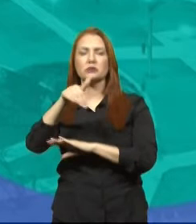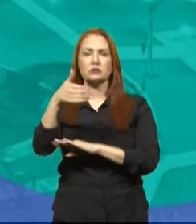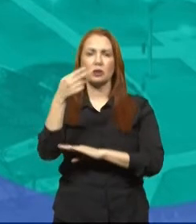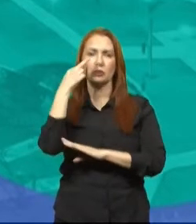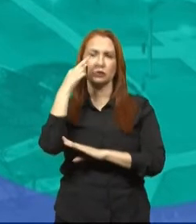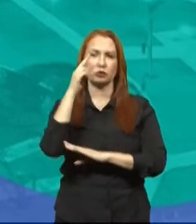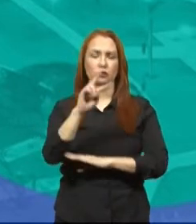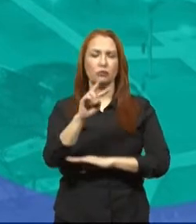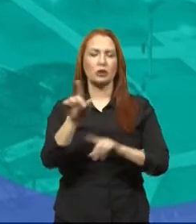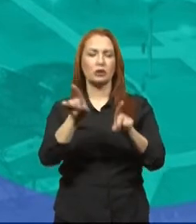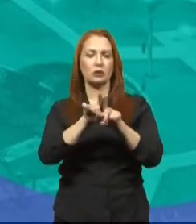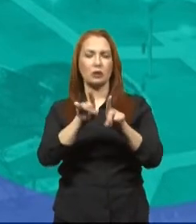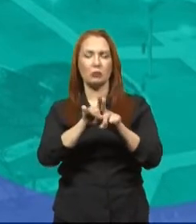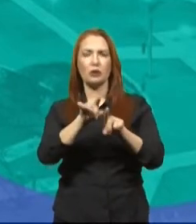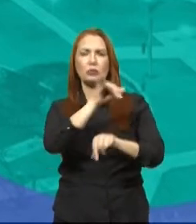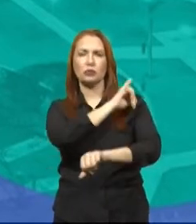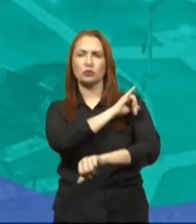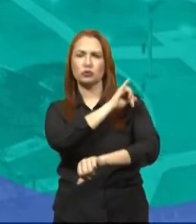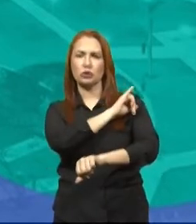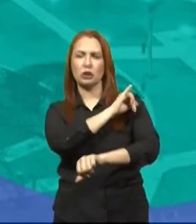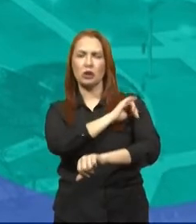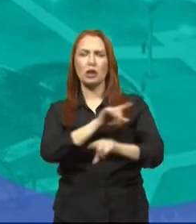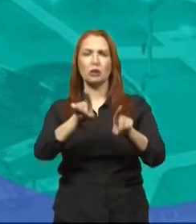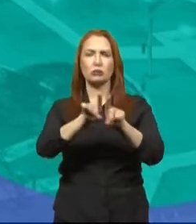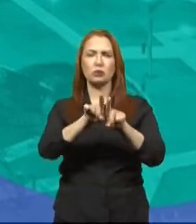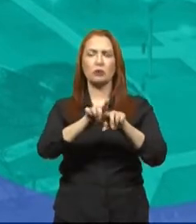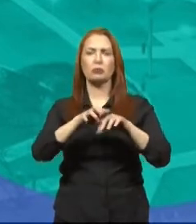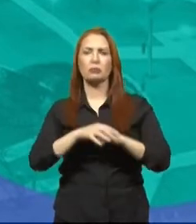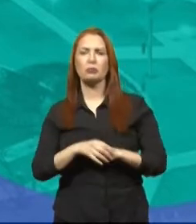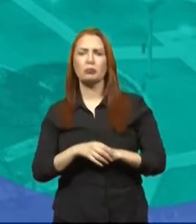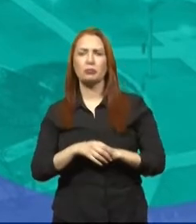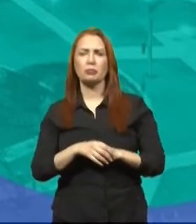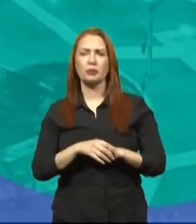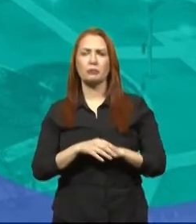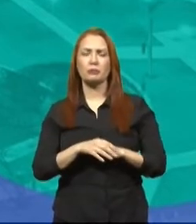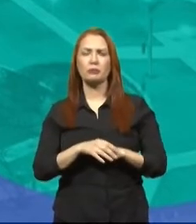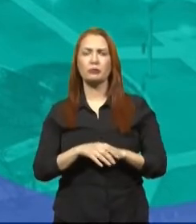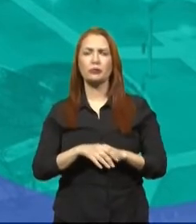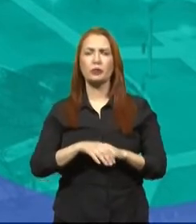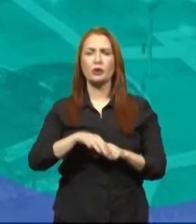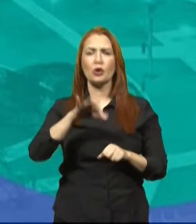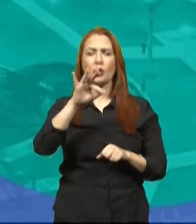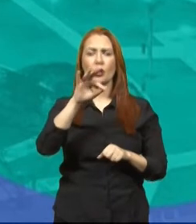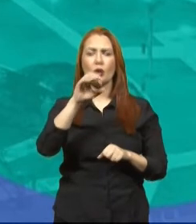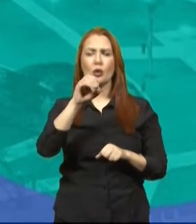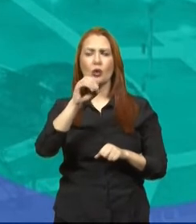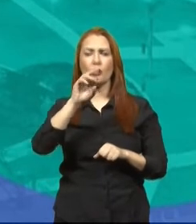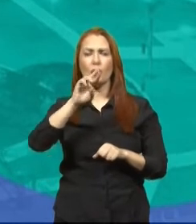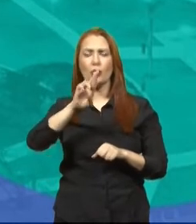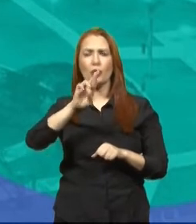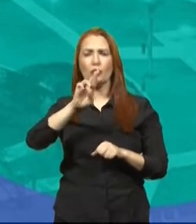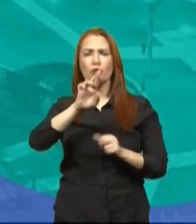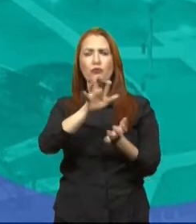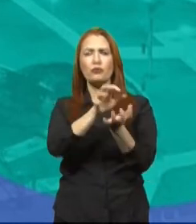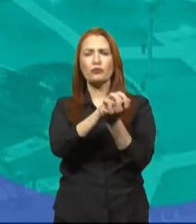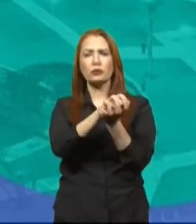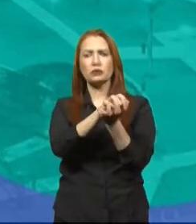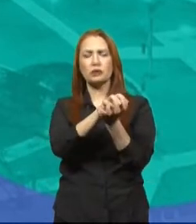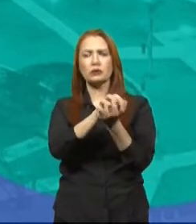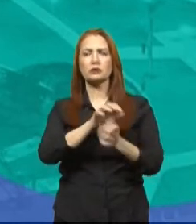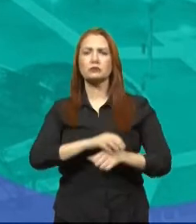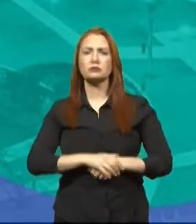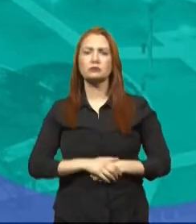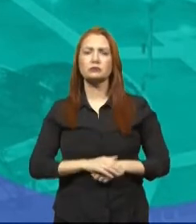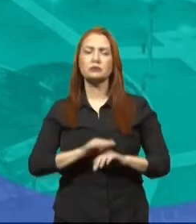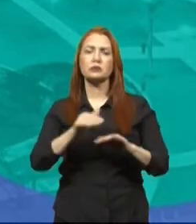Rio de Janeiro, alguma coisa em Fortaleza, e muito pouco no restante do Brasil. Que a gente precisa pensar na parte